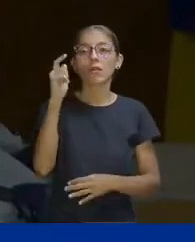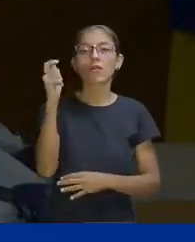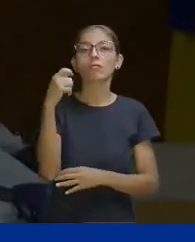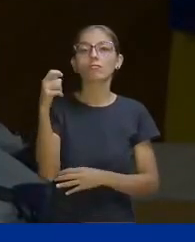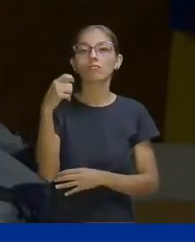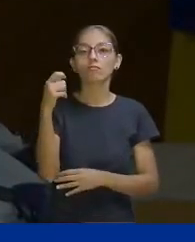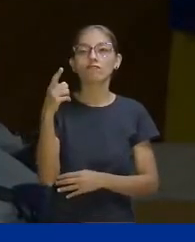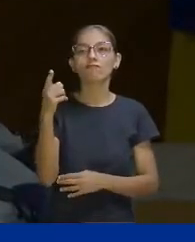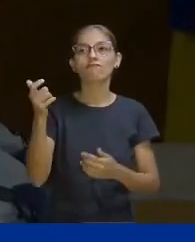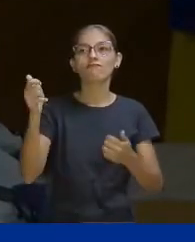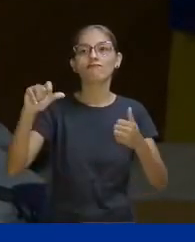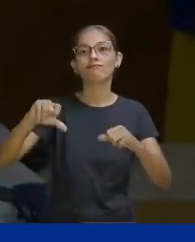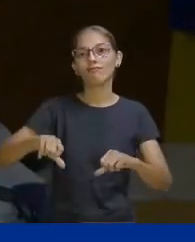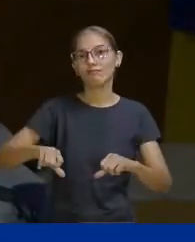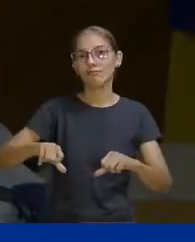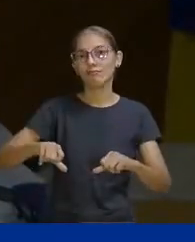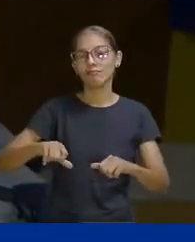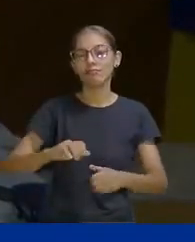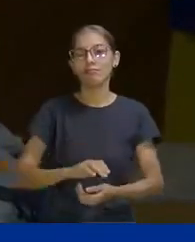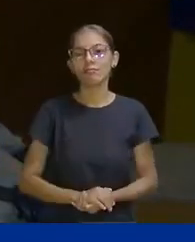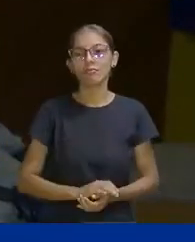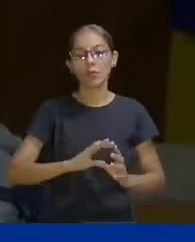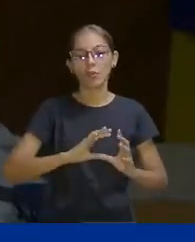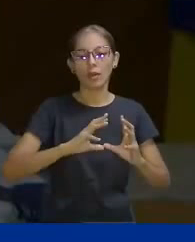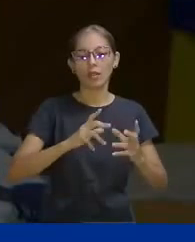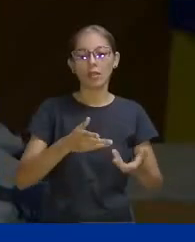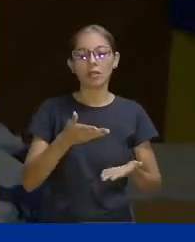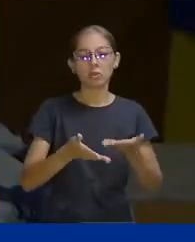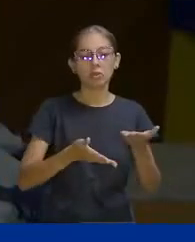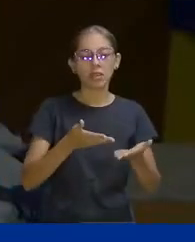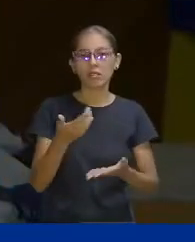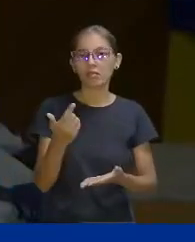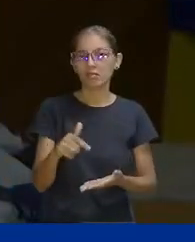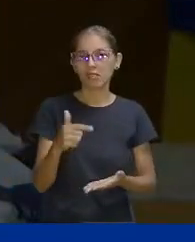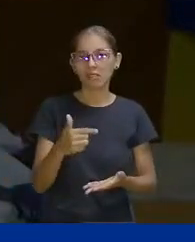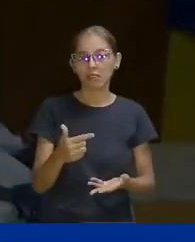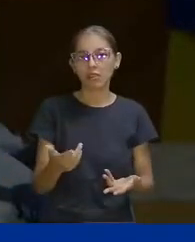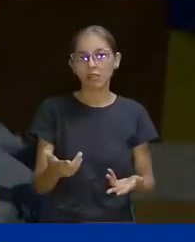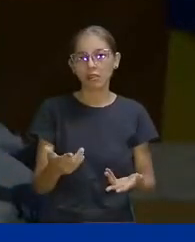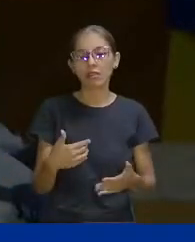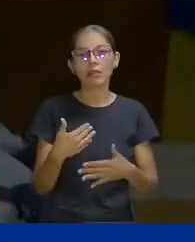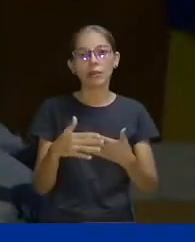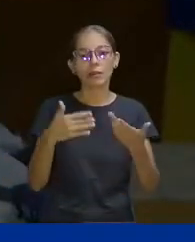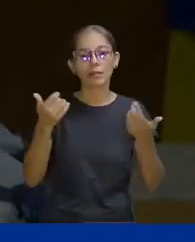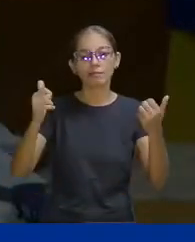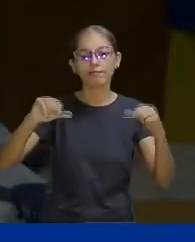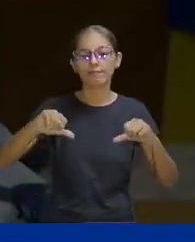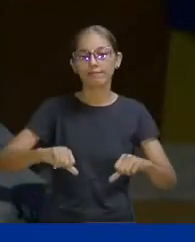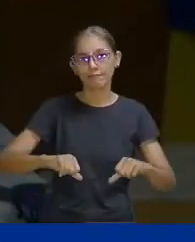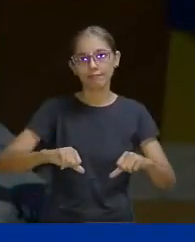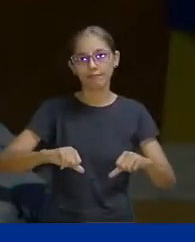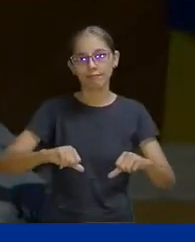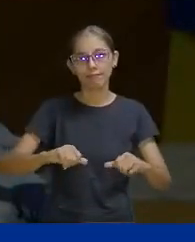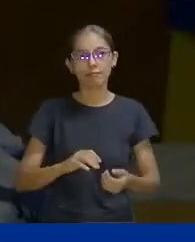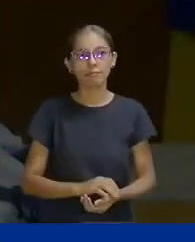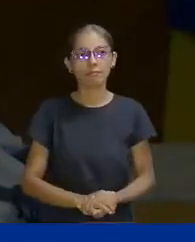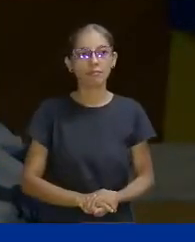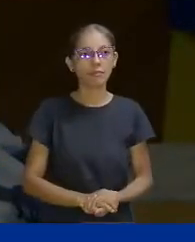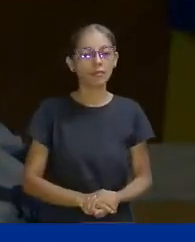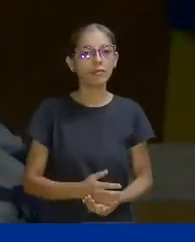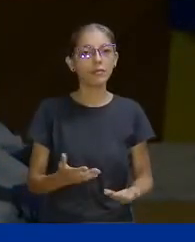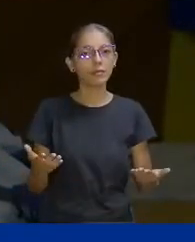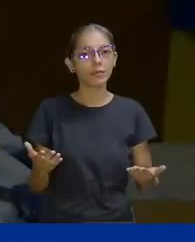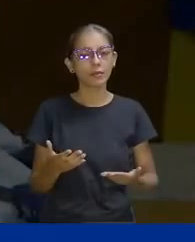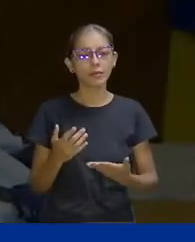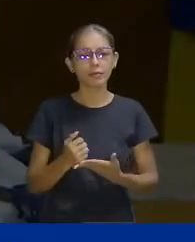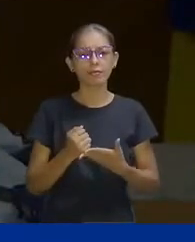esse mau cuidado com este planeta em que nós habitamos, com os recursos que são todos recursos